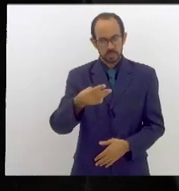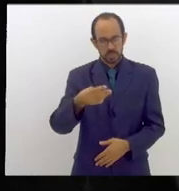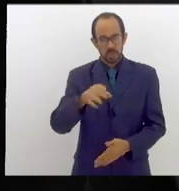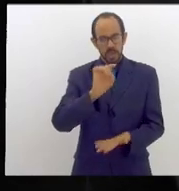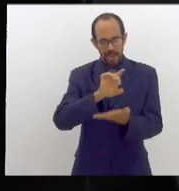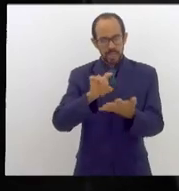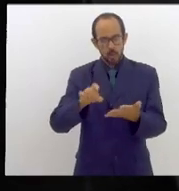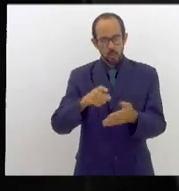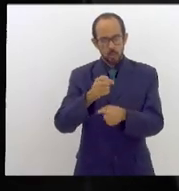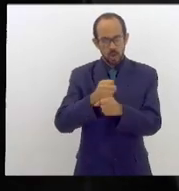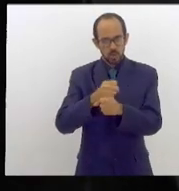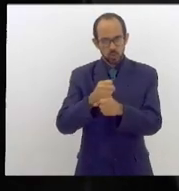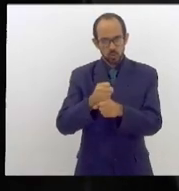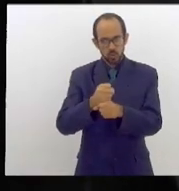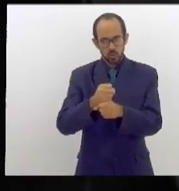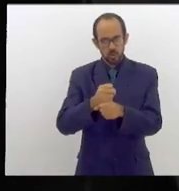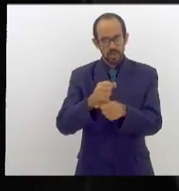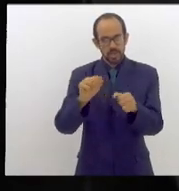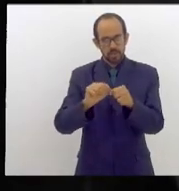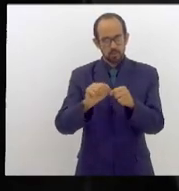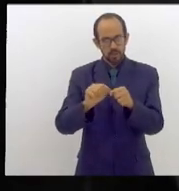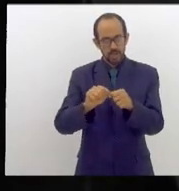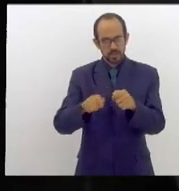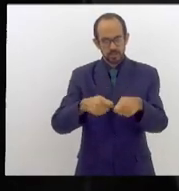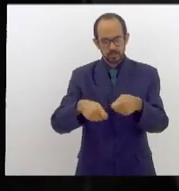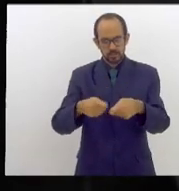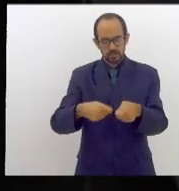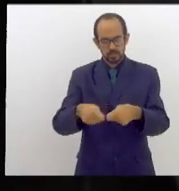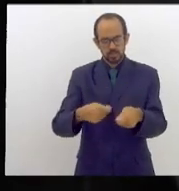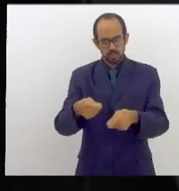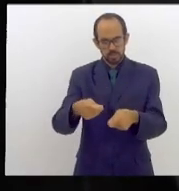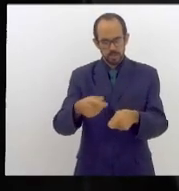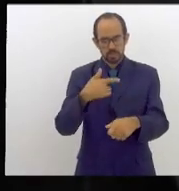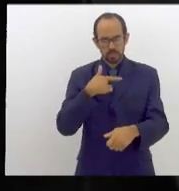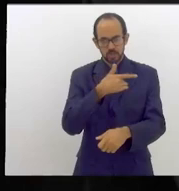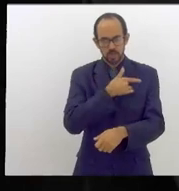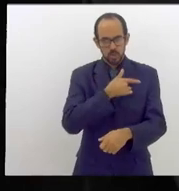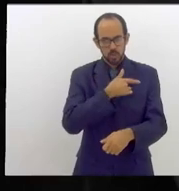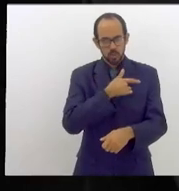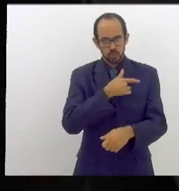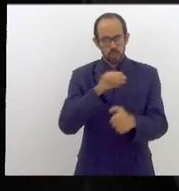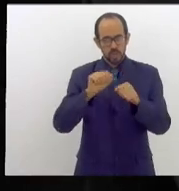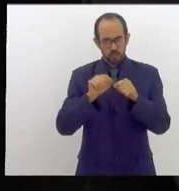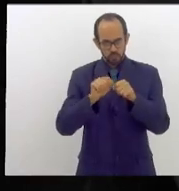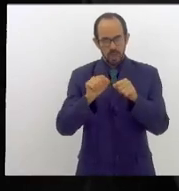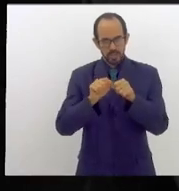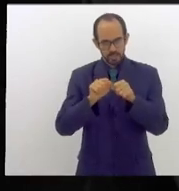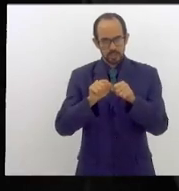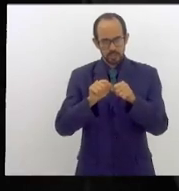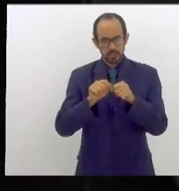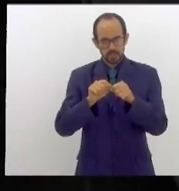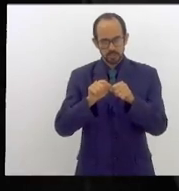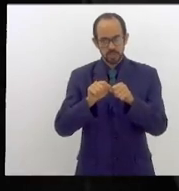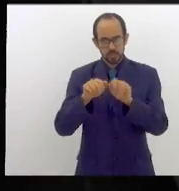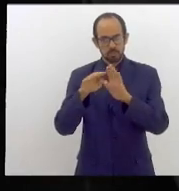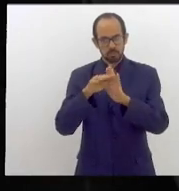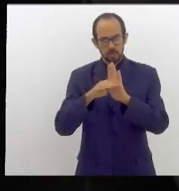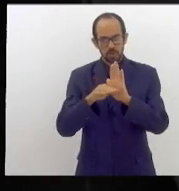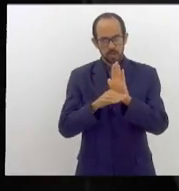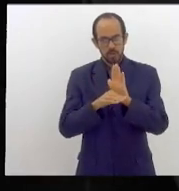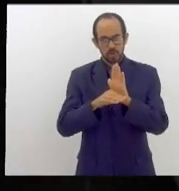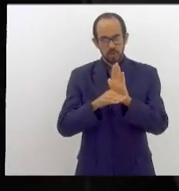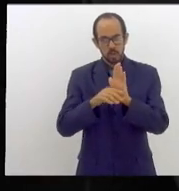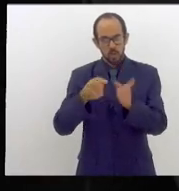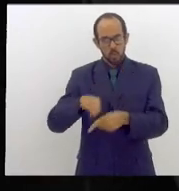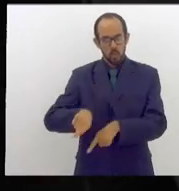financeiramente com os dados da comissão de saúde que a Marta sempre me atualiza quem toca financeiramente o combate o programa de combate à